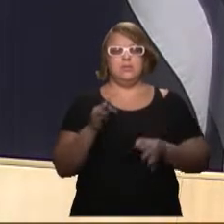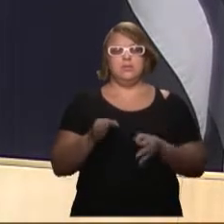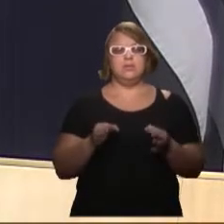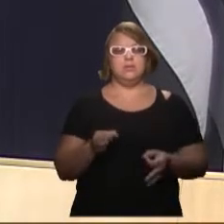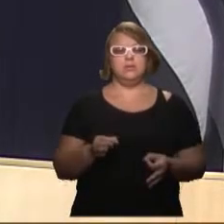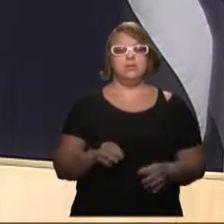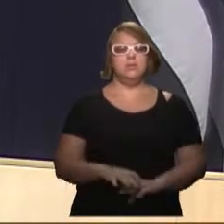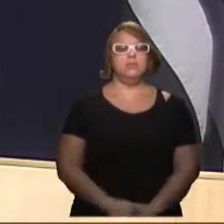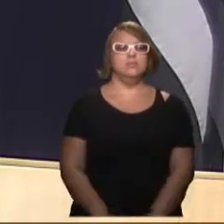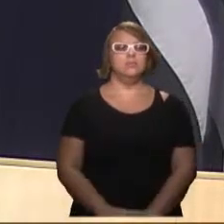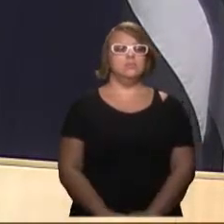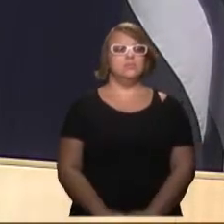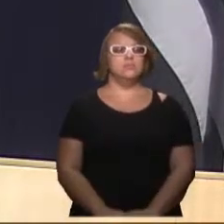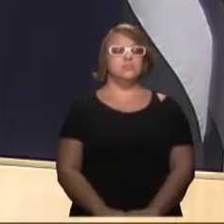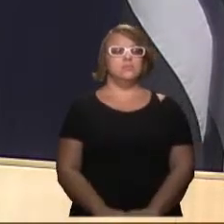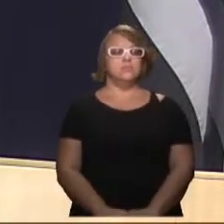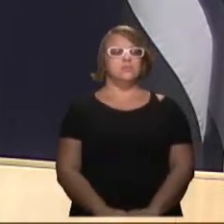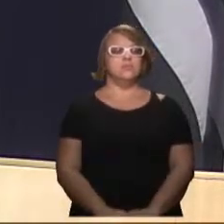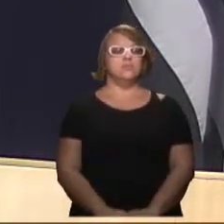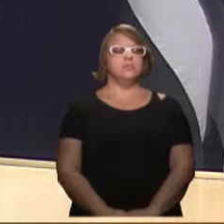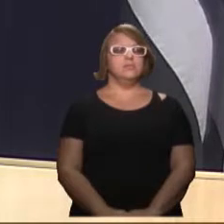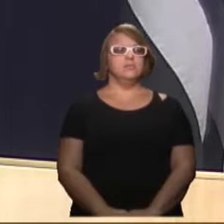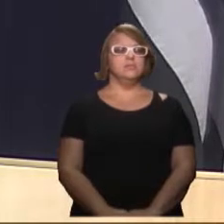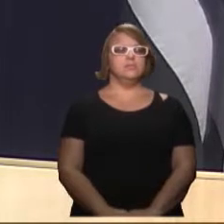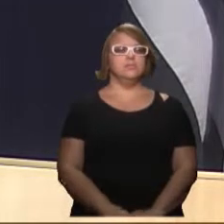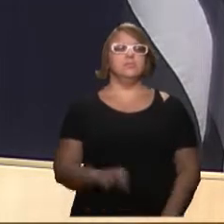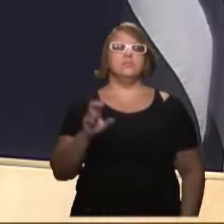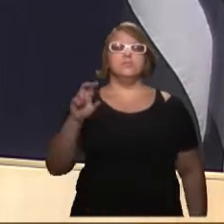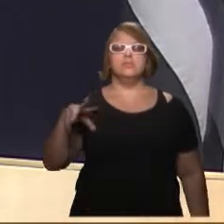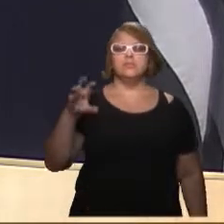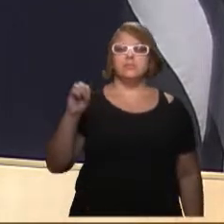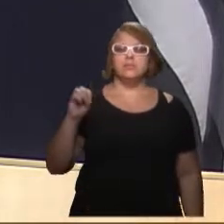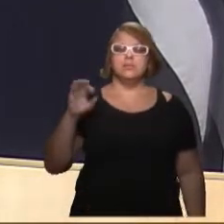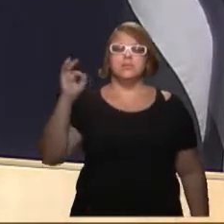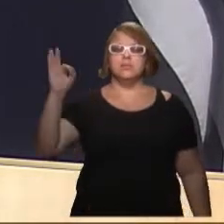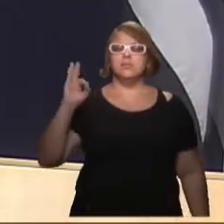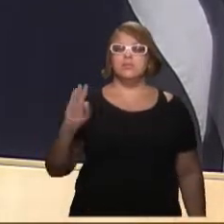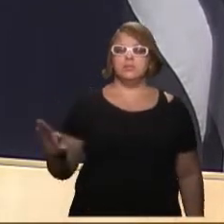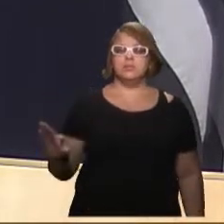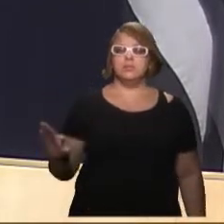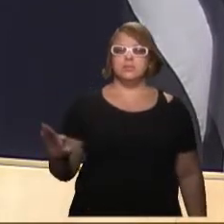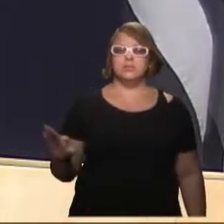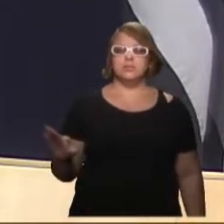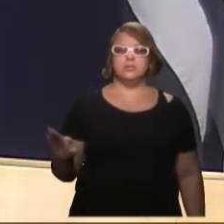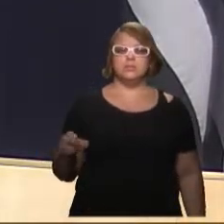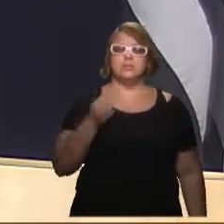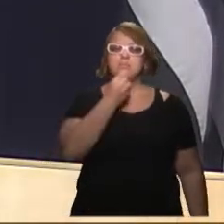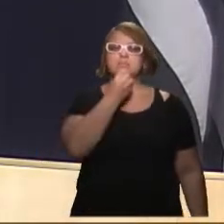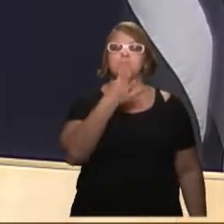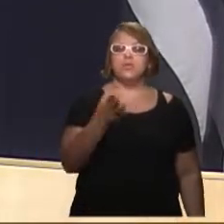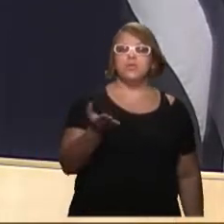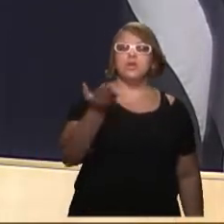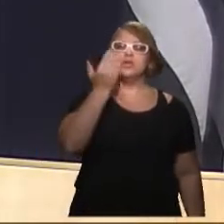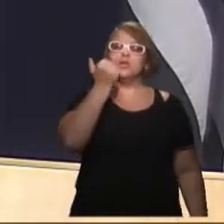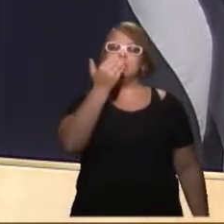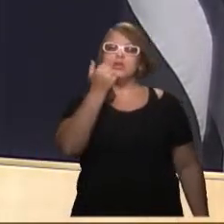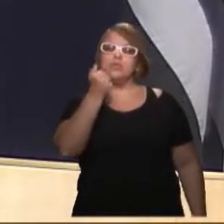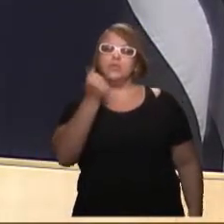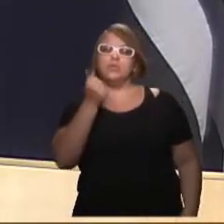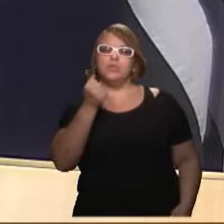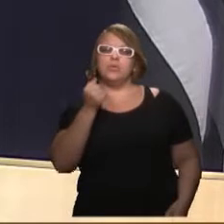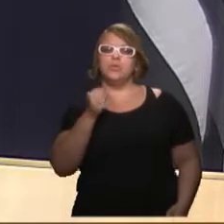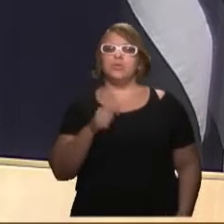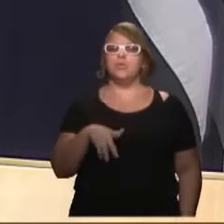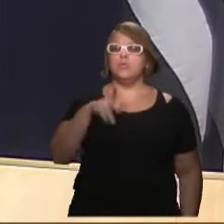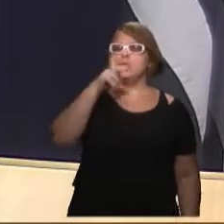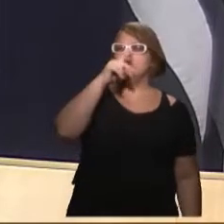bebe água, e outras 50% que tem essa dificuldade. Então, eu vejo com louvor essas propostas, quando